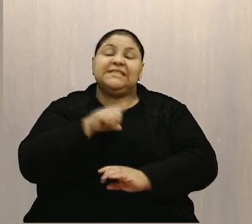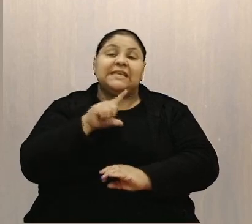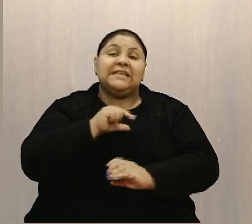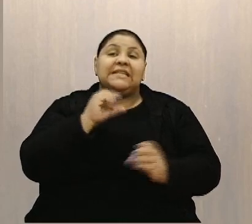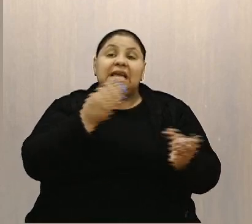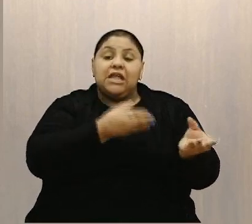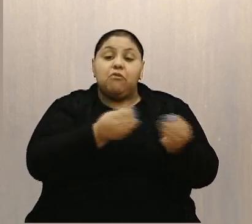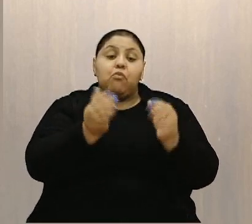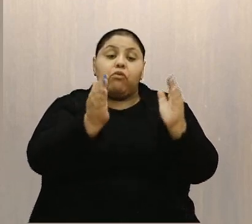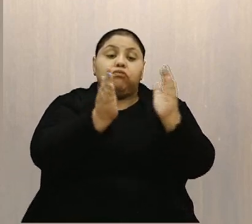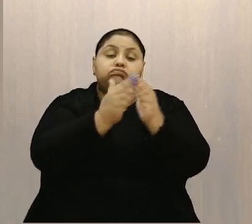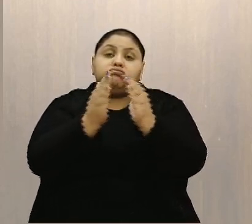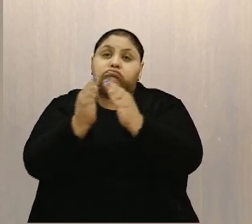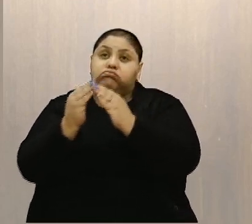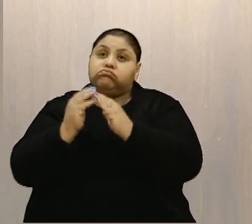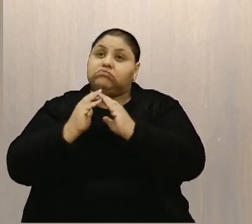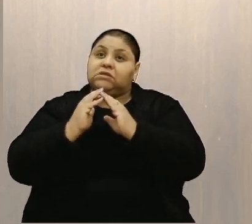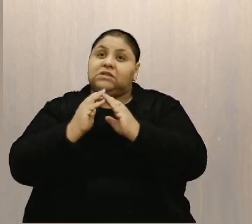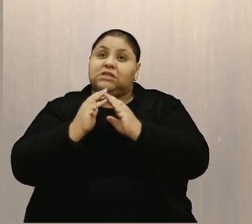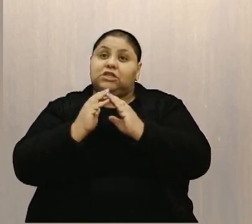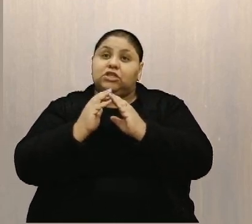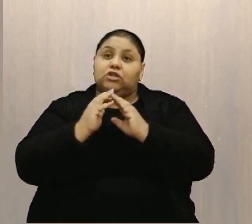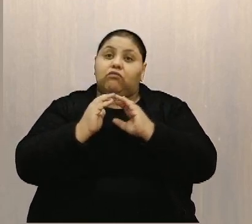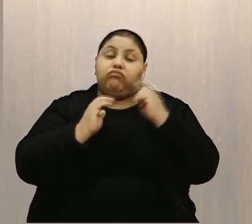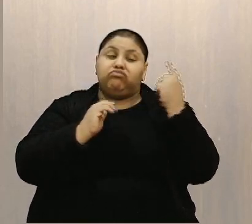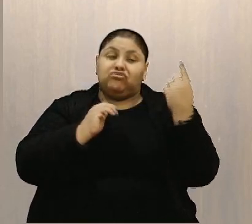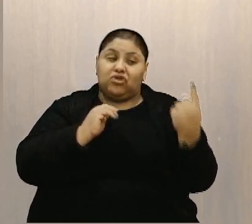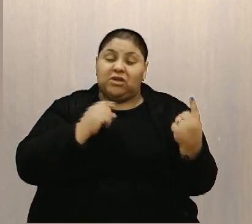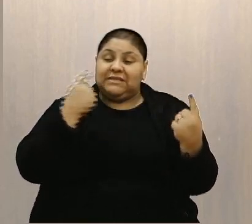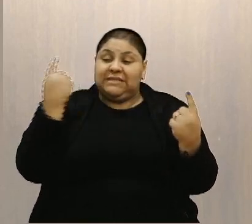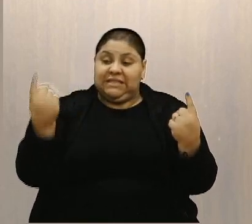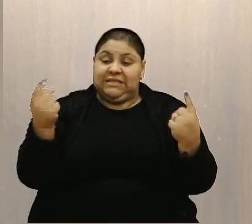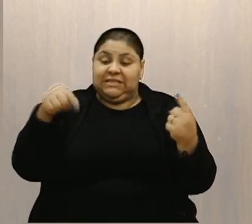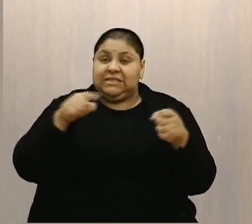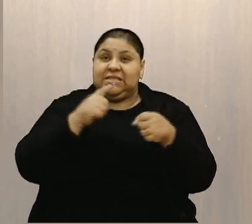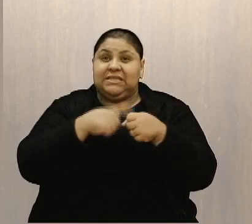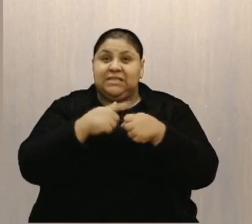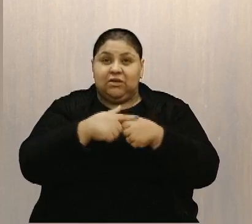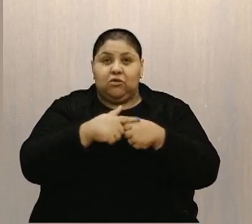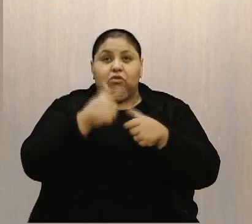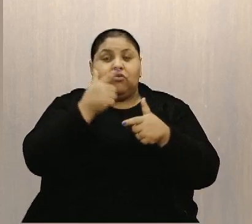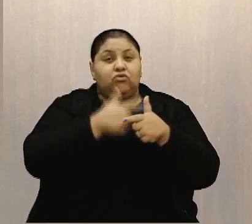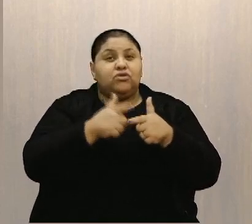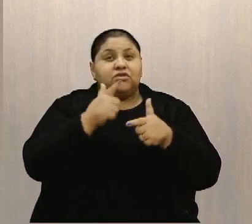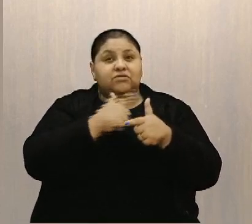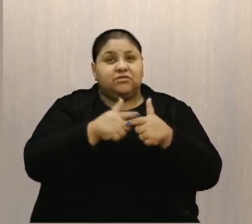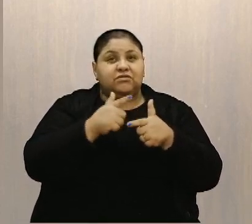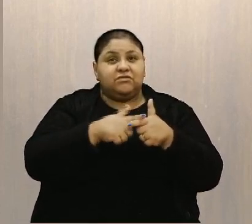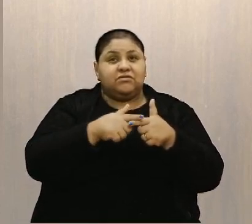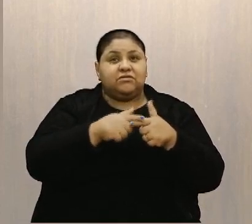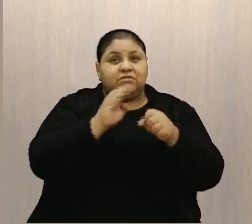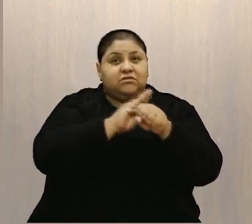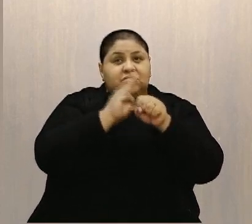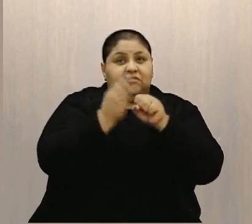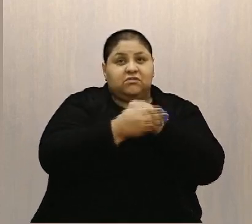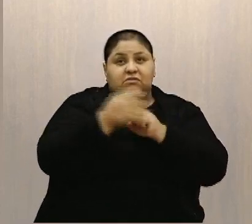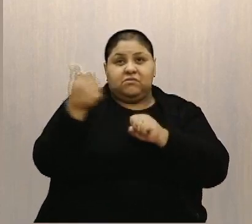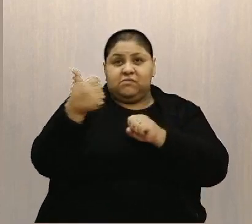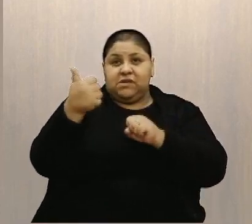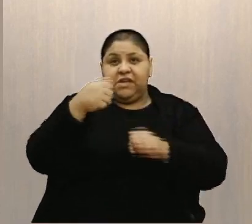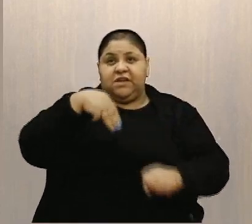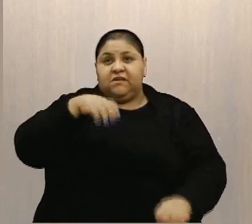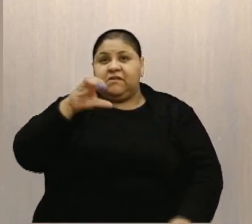muitas casas espalhadas, isoladas, inclusive na cidade, com essa situação. No caso do 1º de maio, pelo que